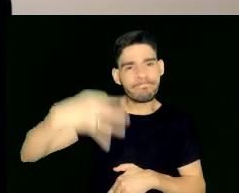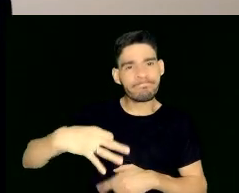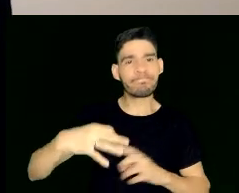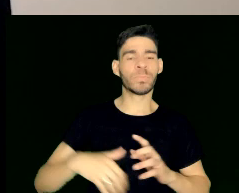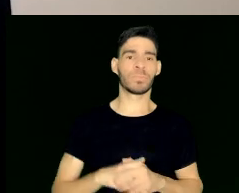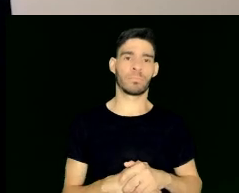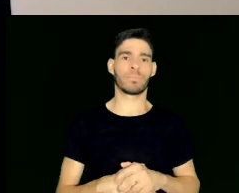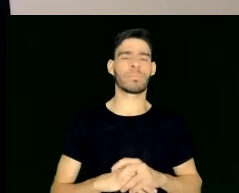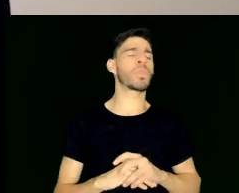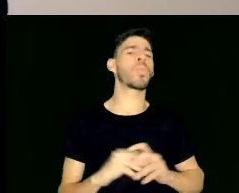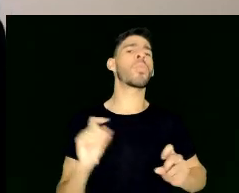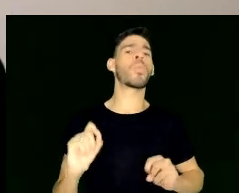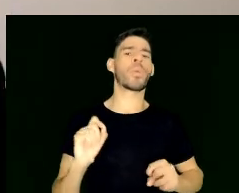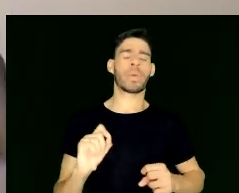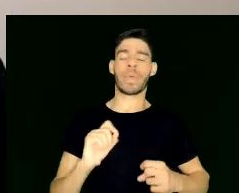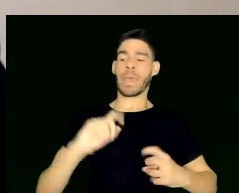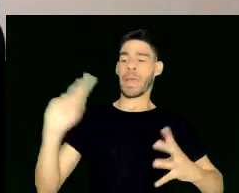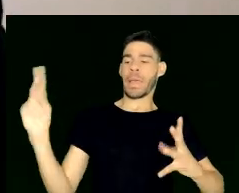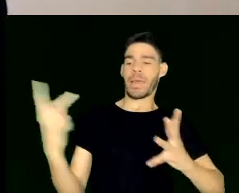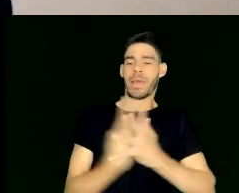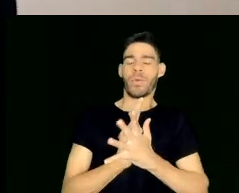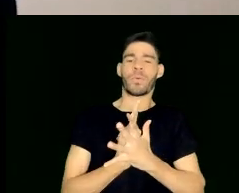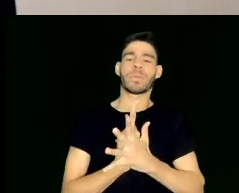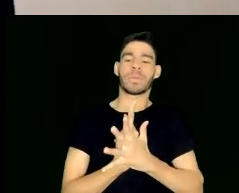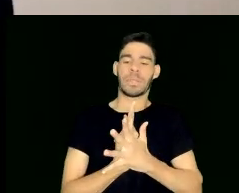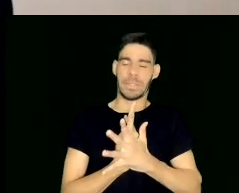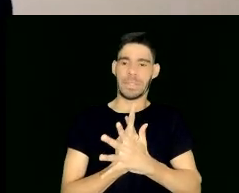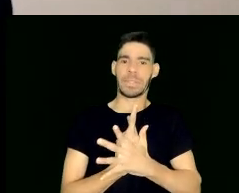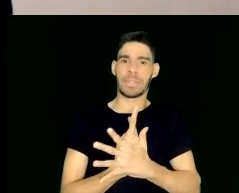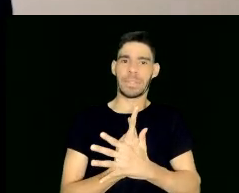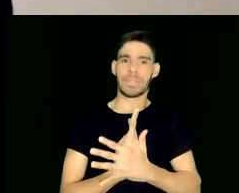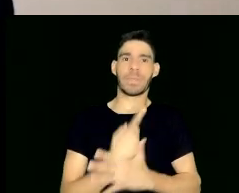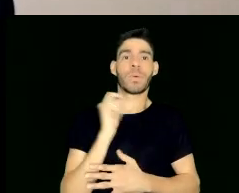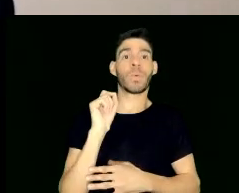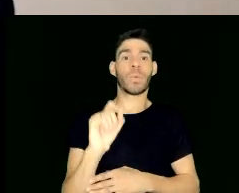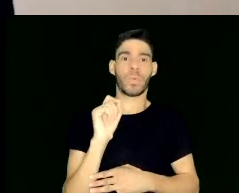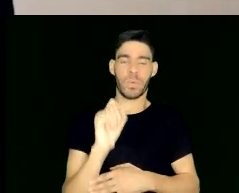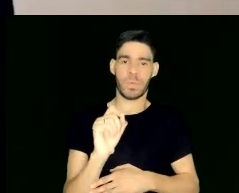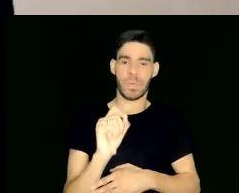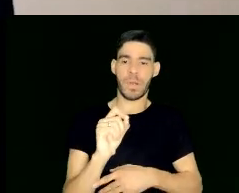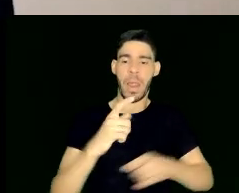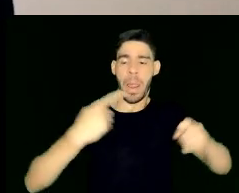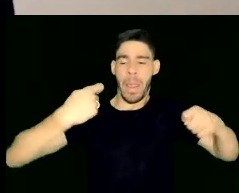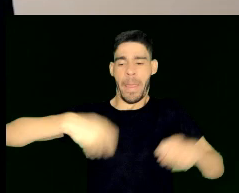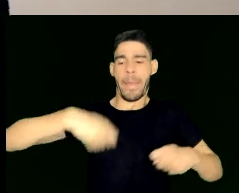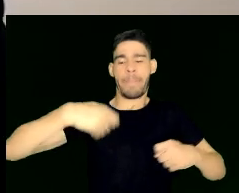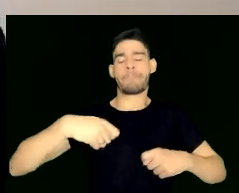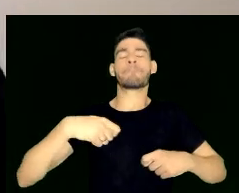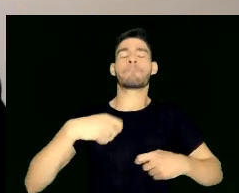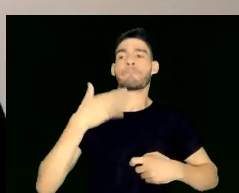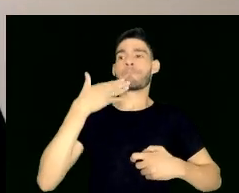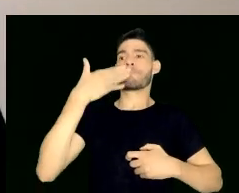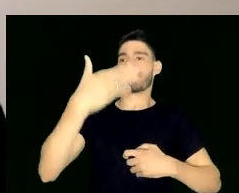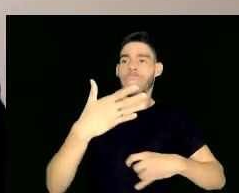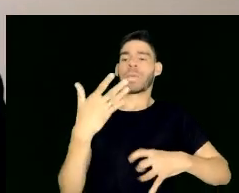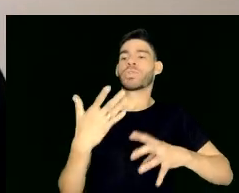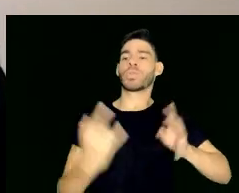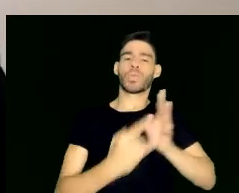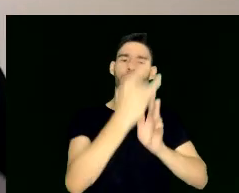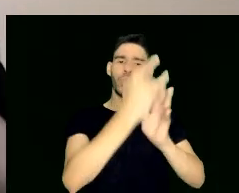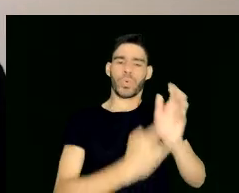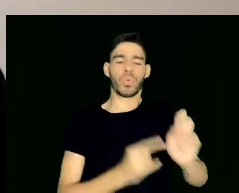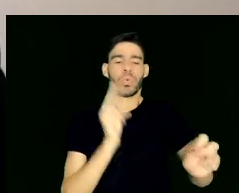investigação sobre as causas que levaram a essa necessidade de pedido de uma